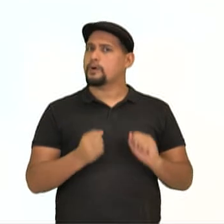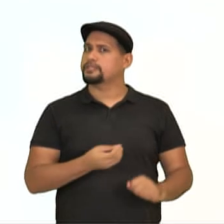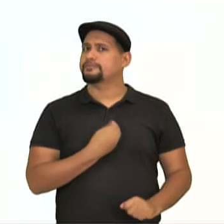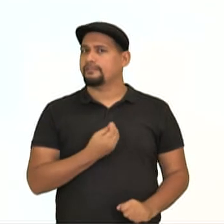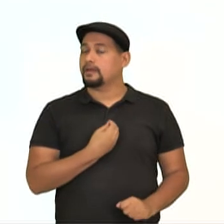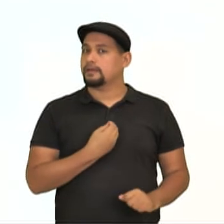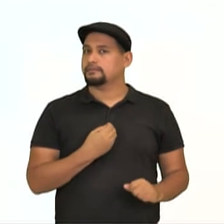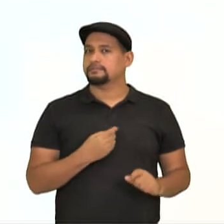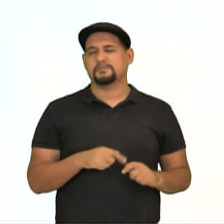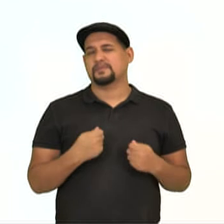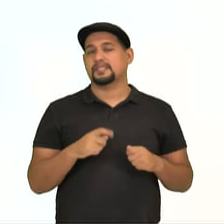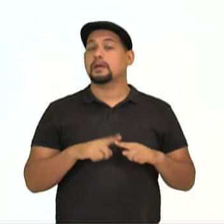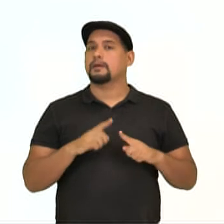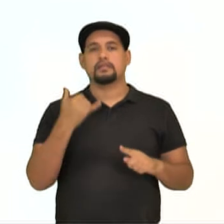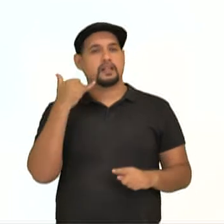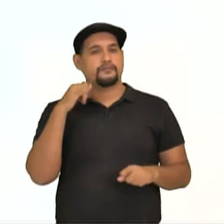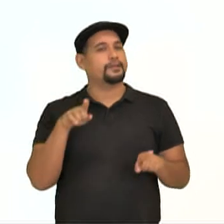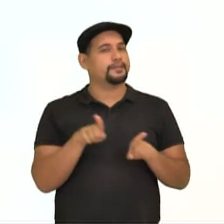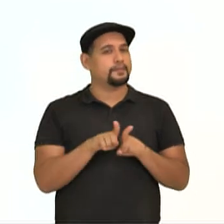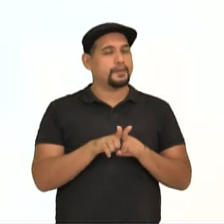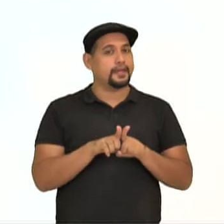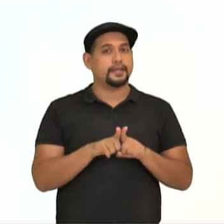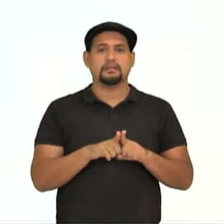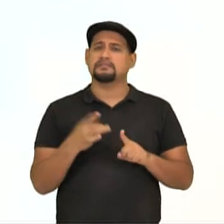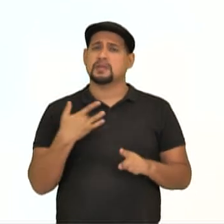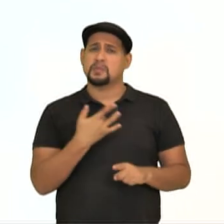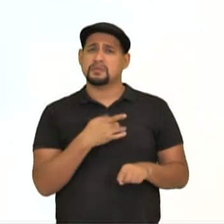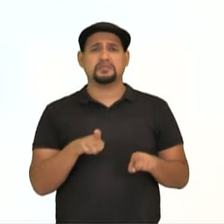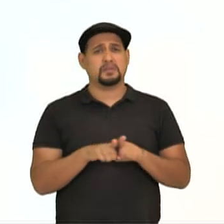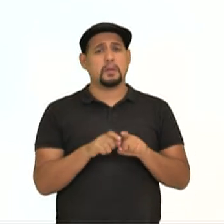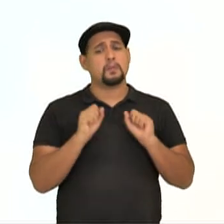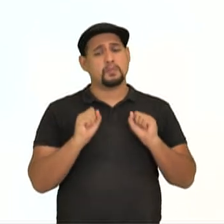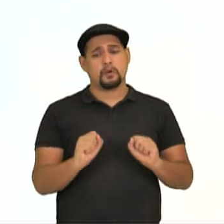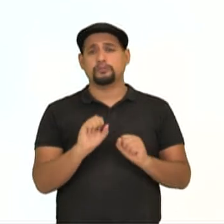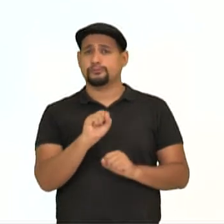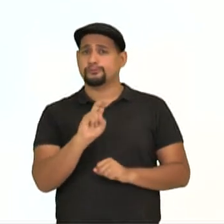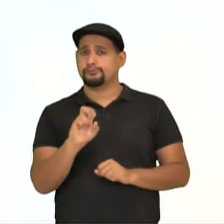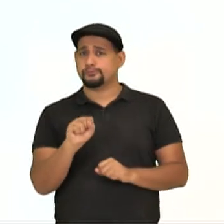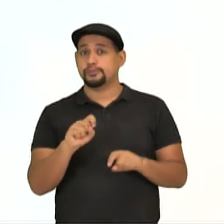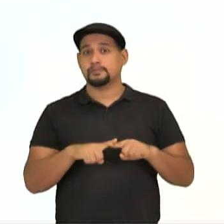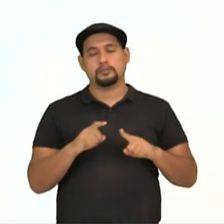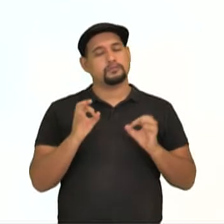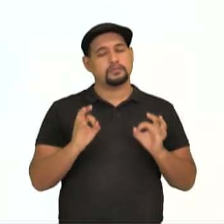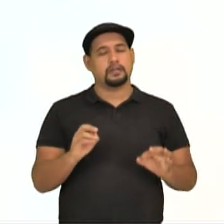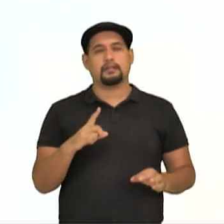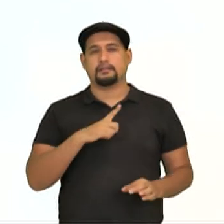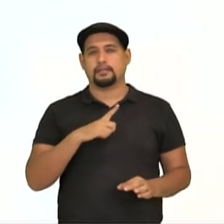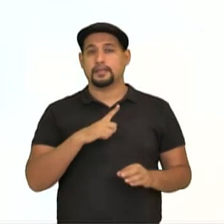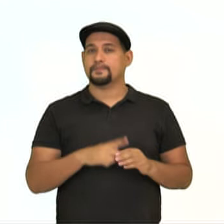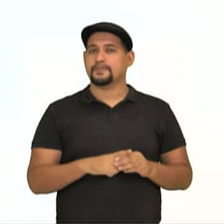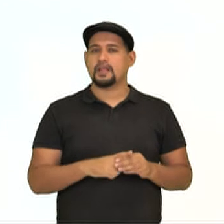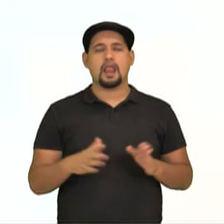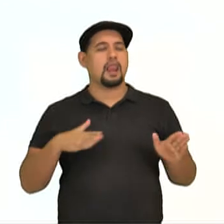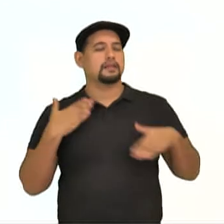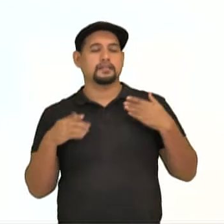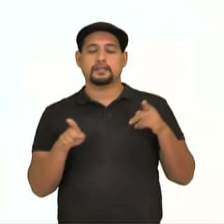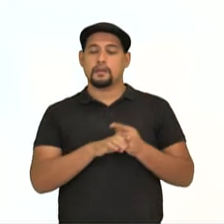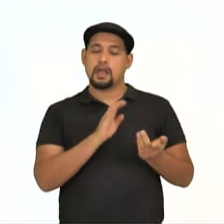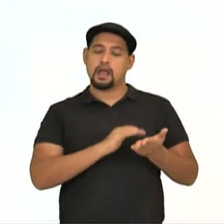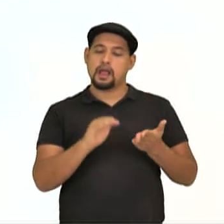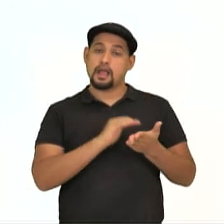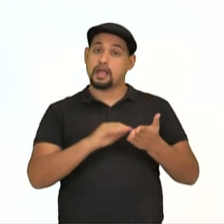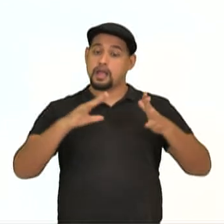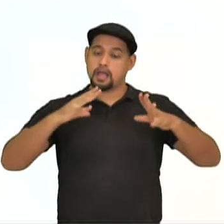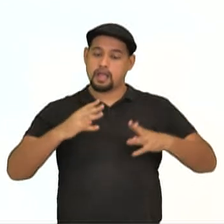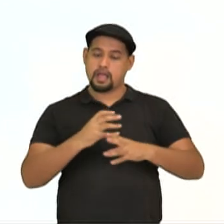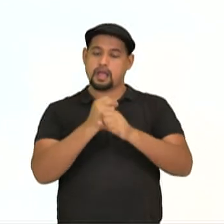ela. Telefone também. Plano de saúde, você pode ir no posto, mas o ideal é a gente ter lazer e cartão de crédito. Somando